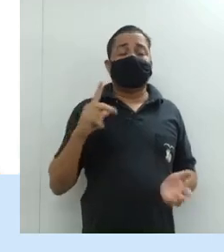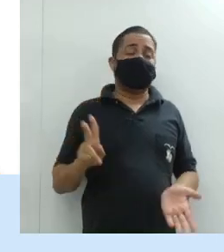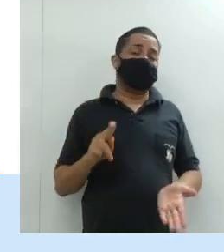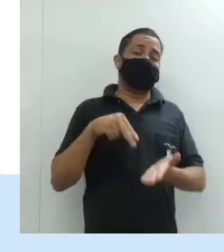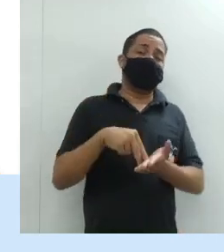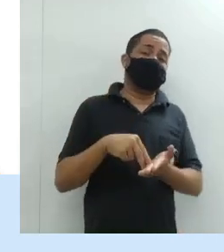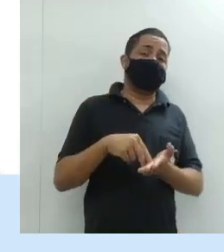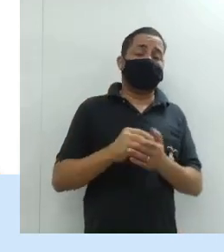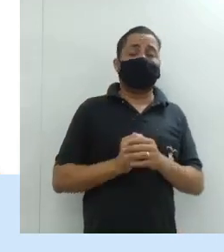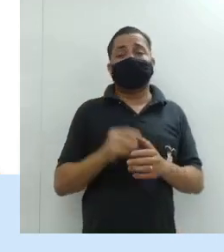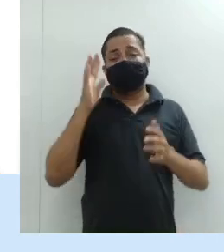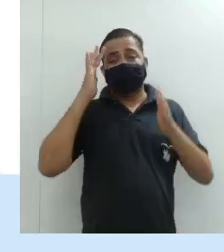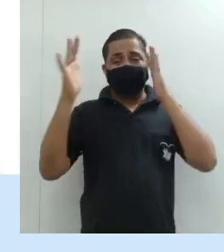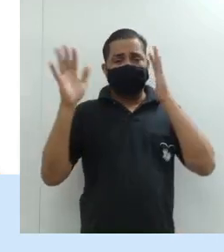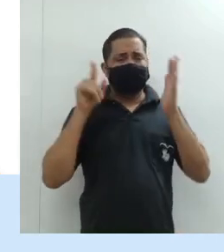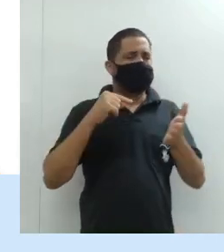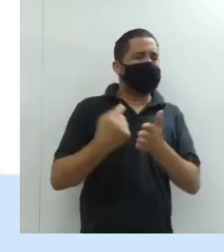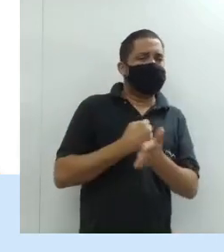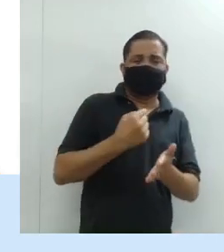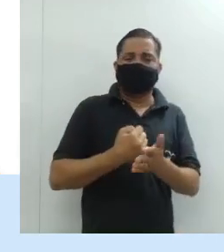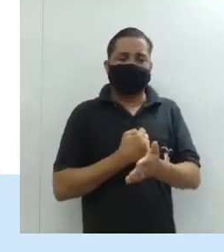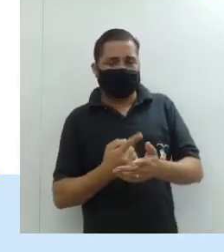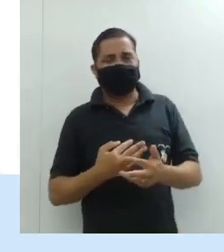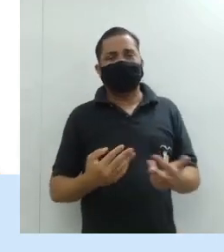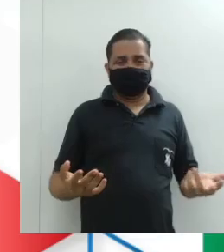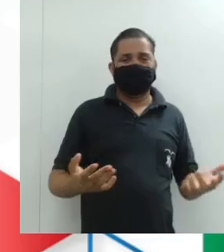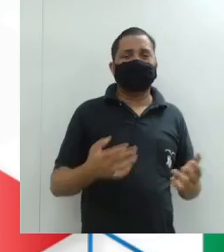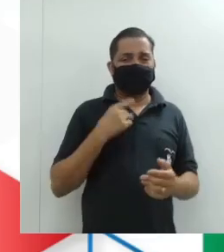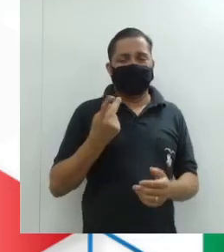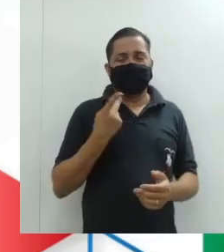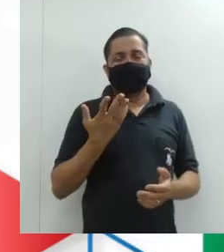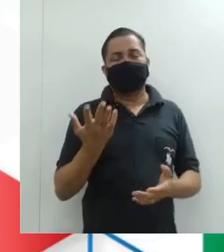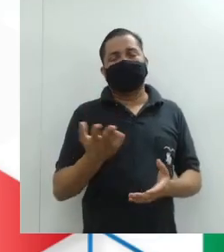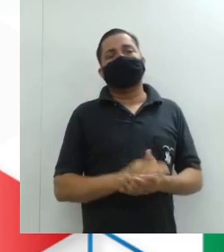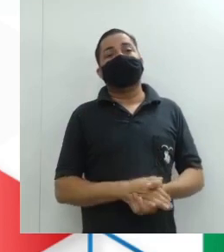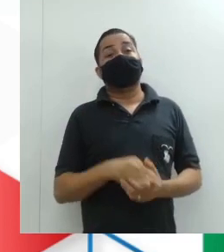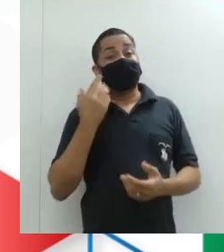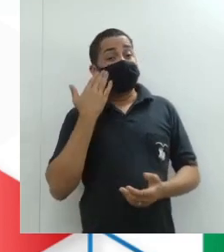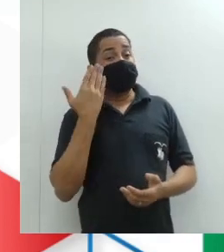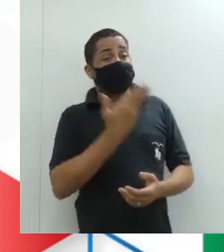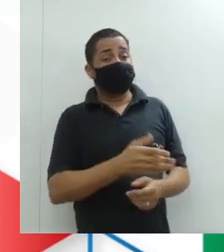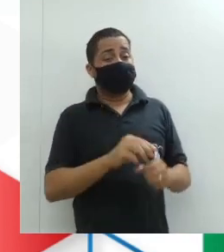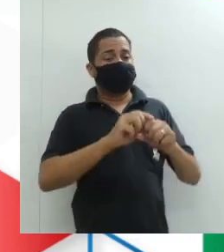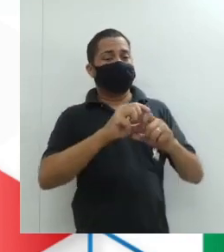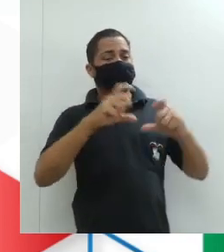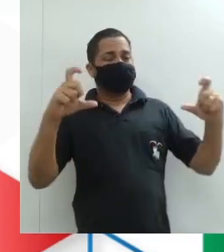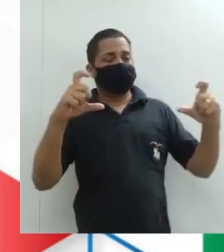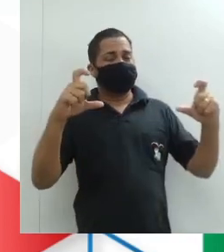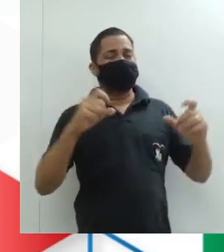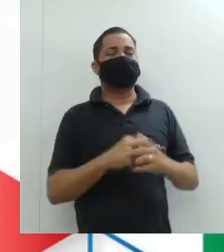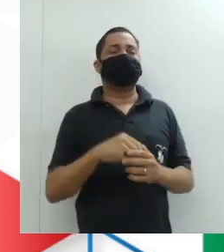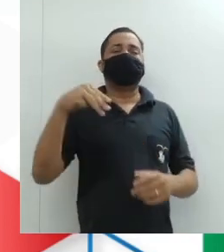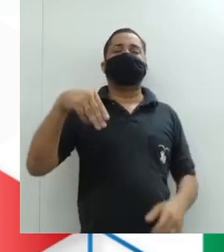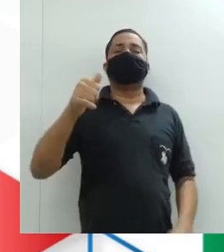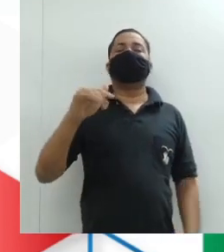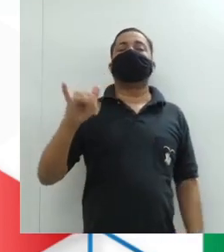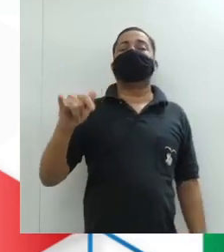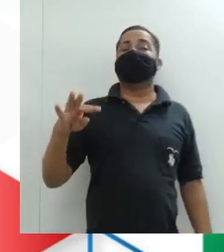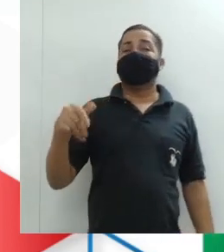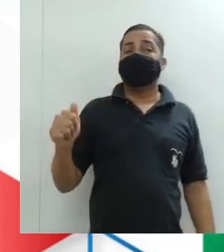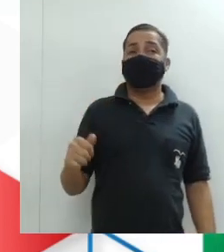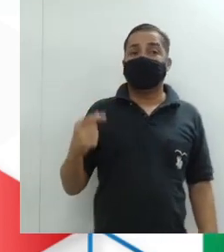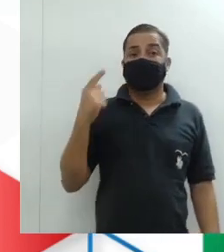o questionar-se, como eu falei a vocês. Acompanhem essa tirinha de Mafalda. Vejam só que há